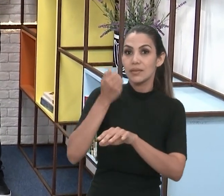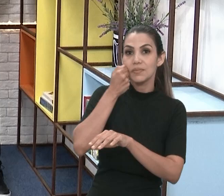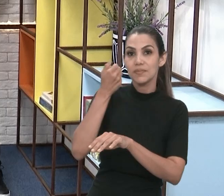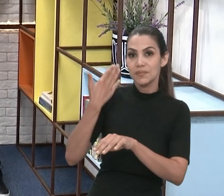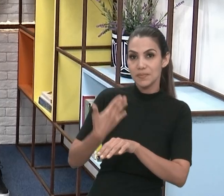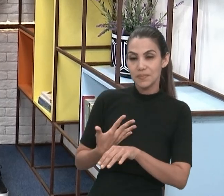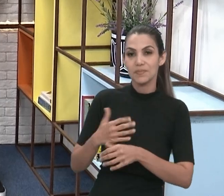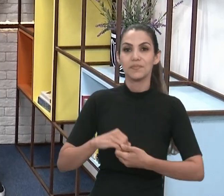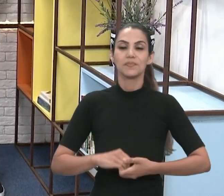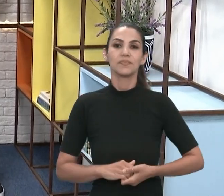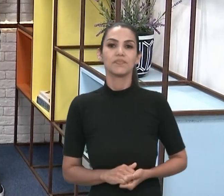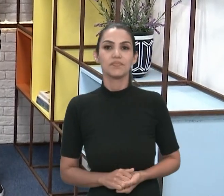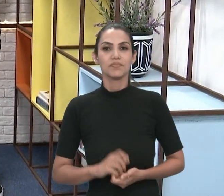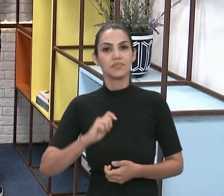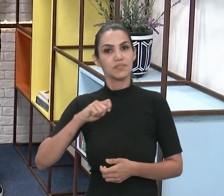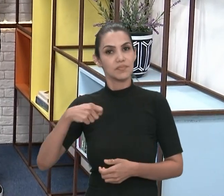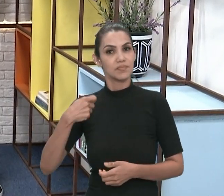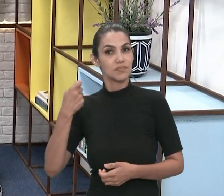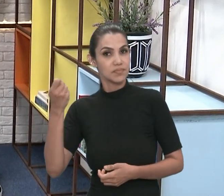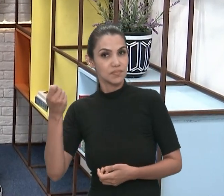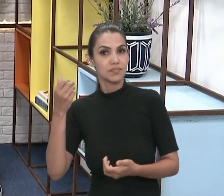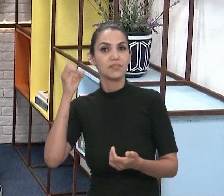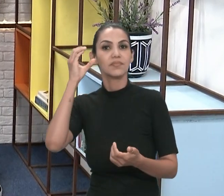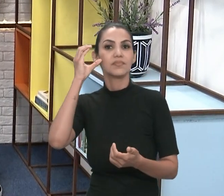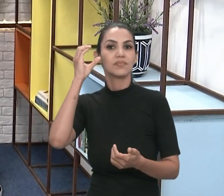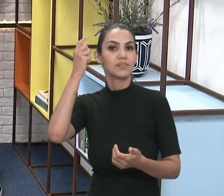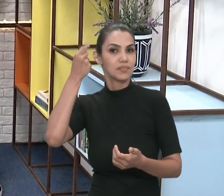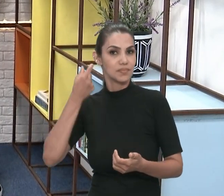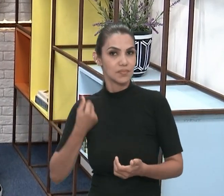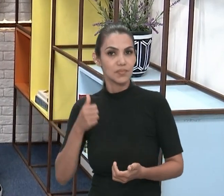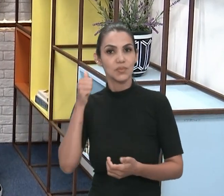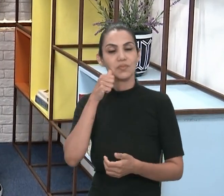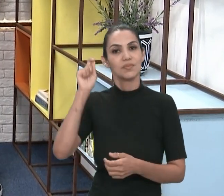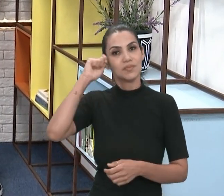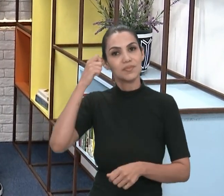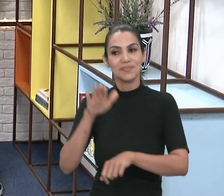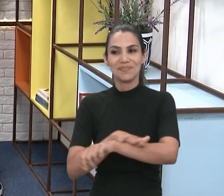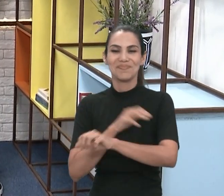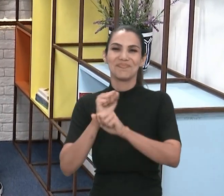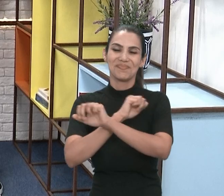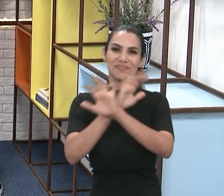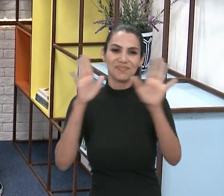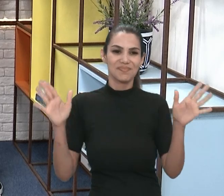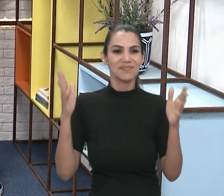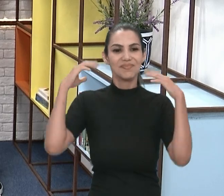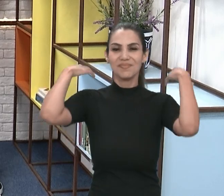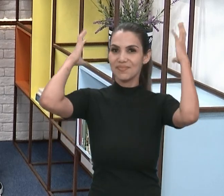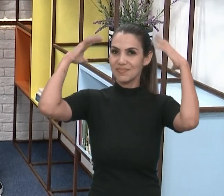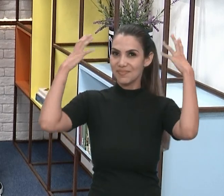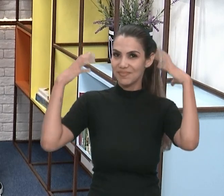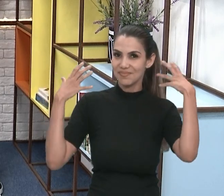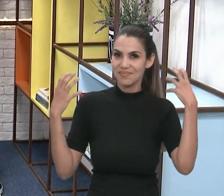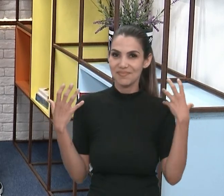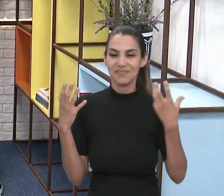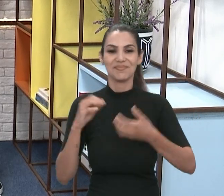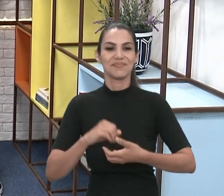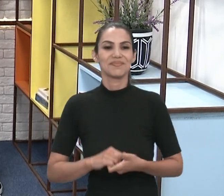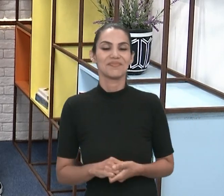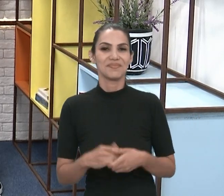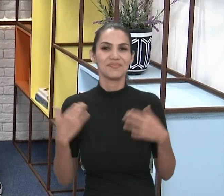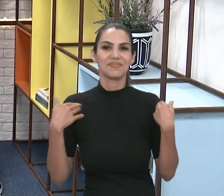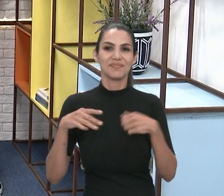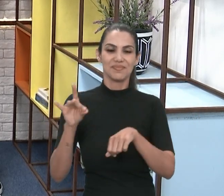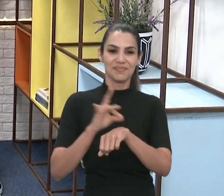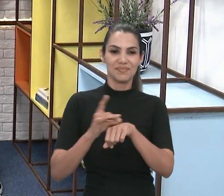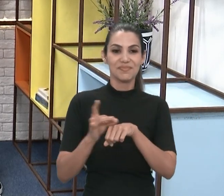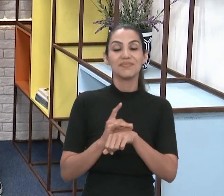me apresentar. Eu sou Sara Borges, uma mulher negra, de pele clara, que tem os cabelos cacheados, pretos, na altura dos